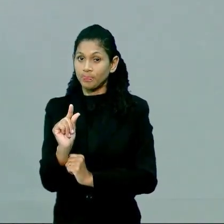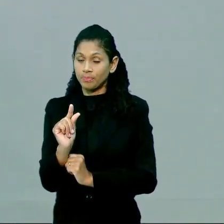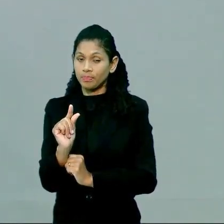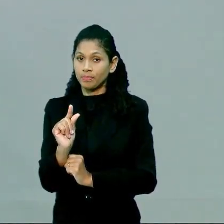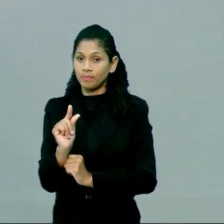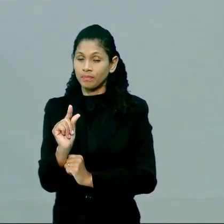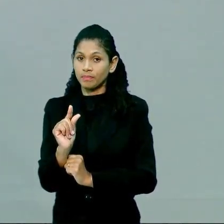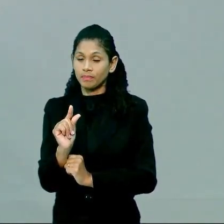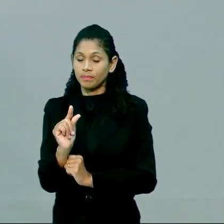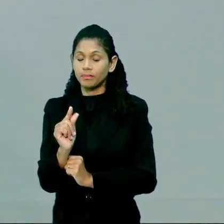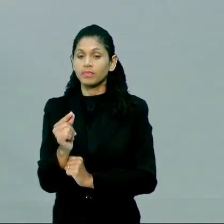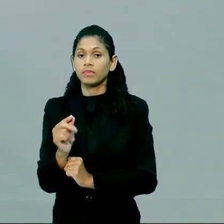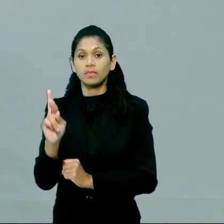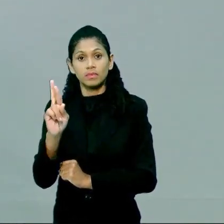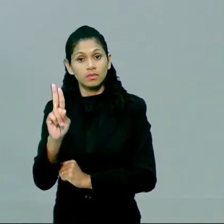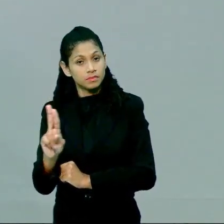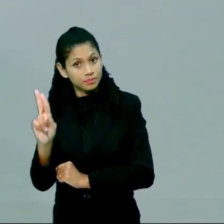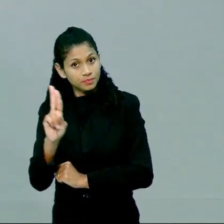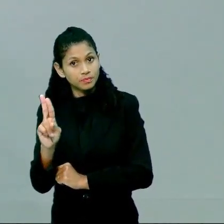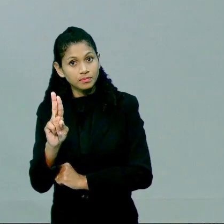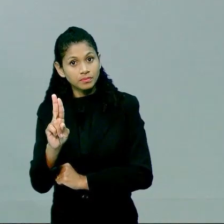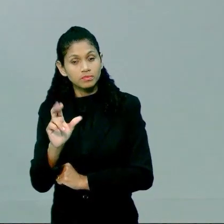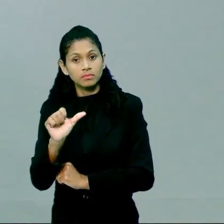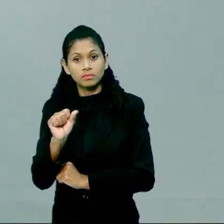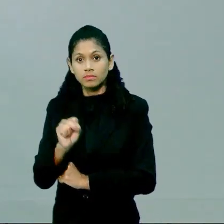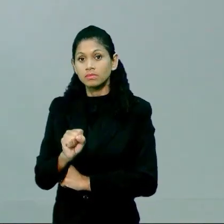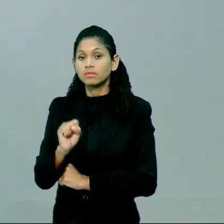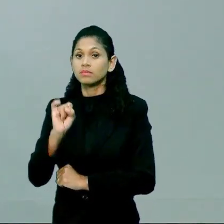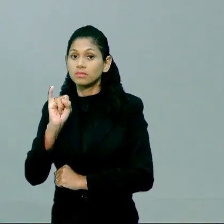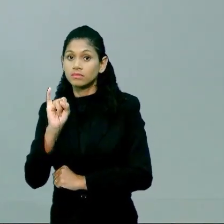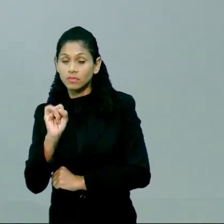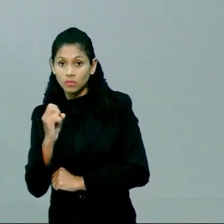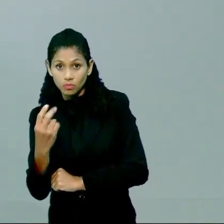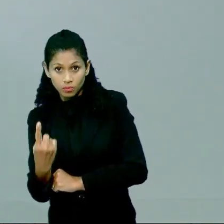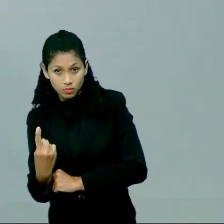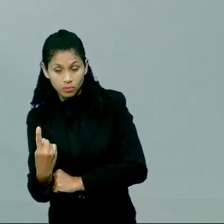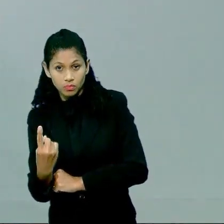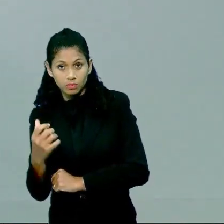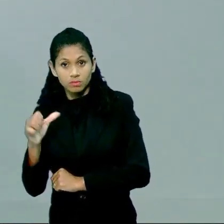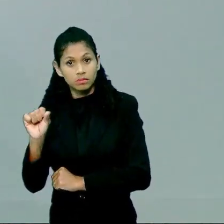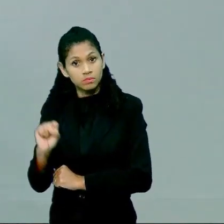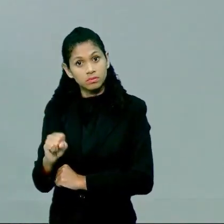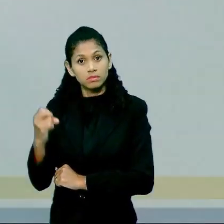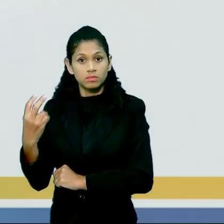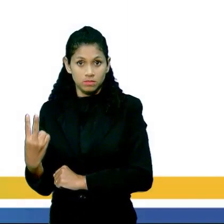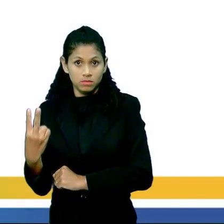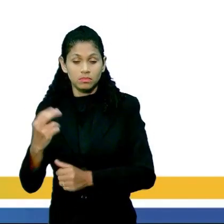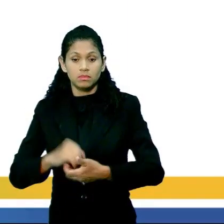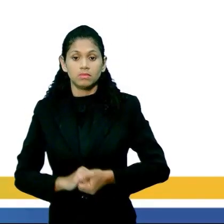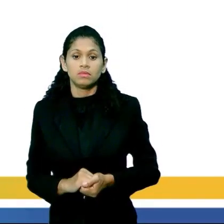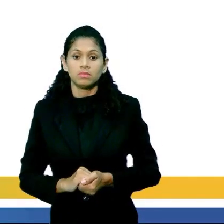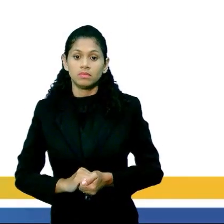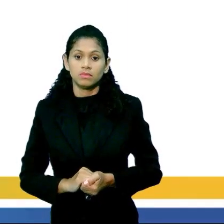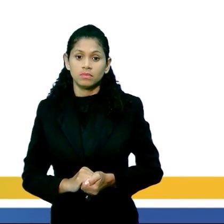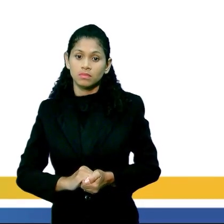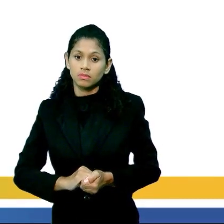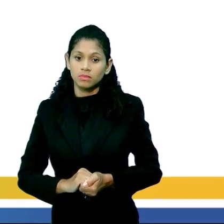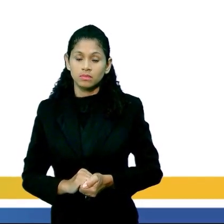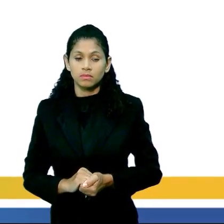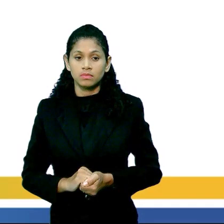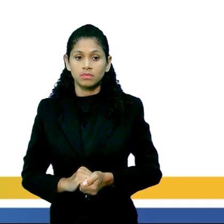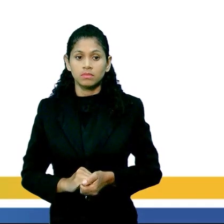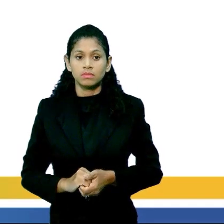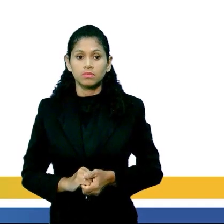o S1 e o S2, que vai ser os semicírculos. Tudo bem? Então, vamos lá.